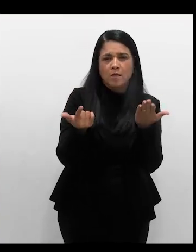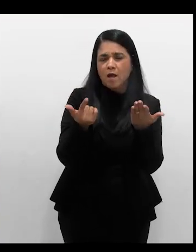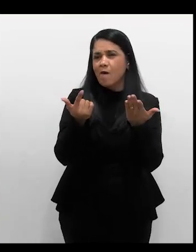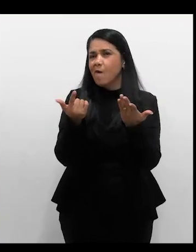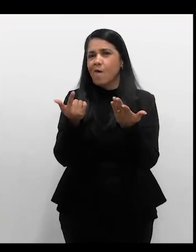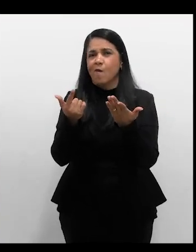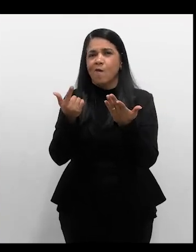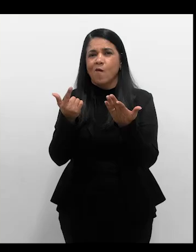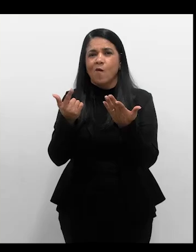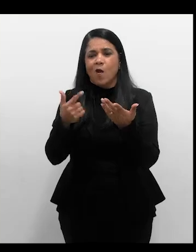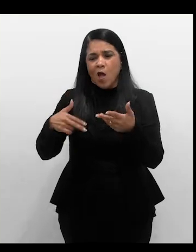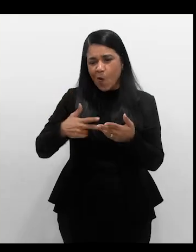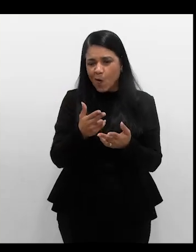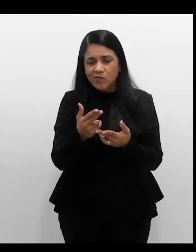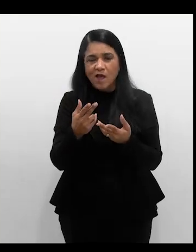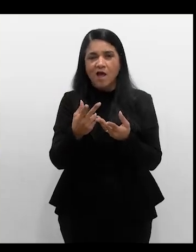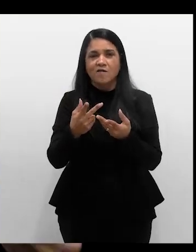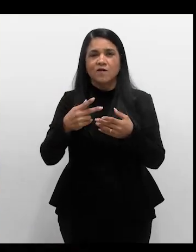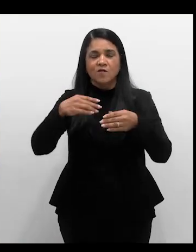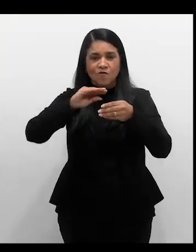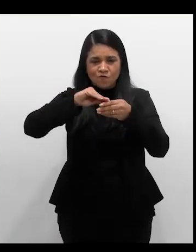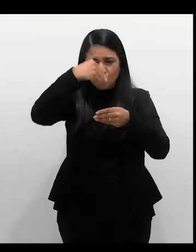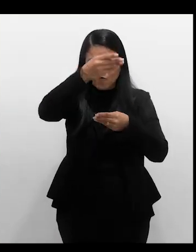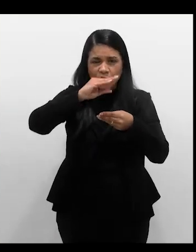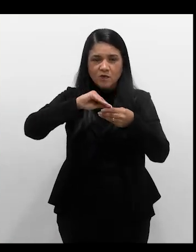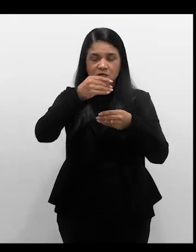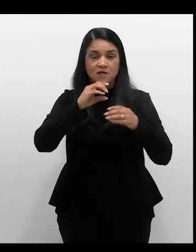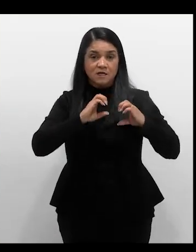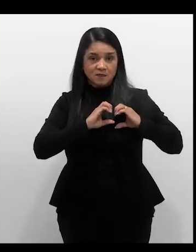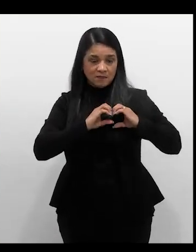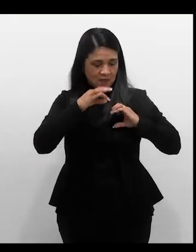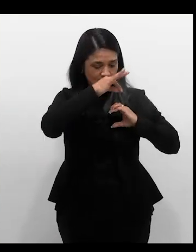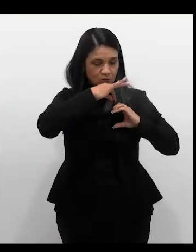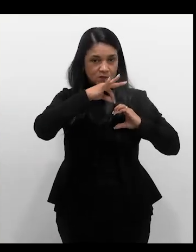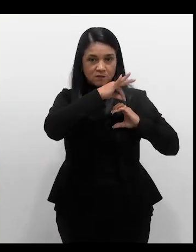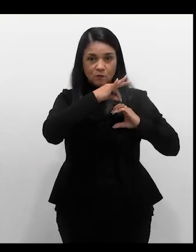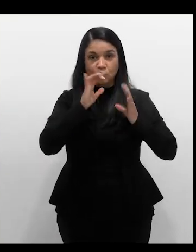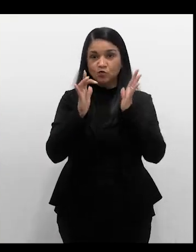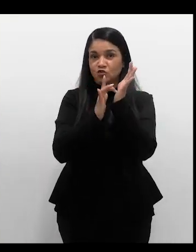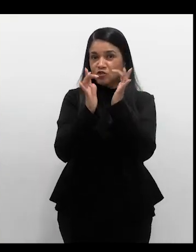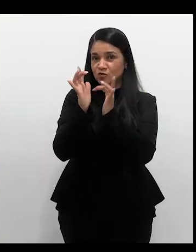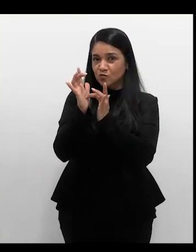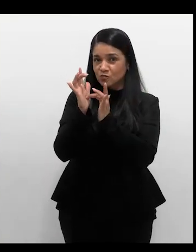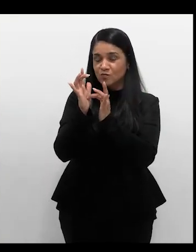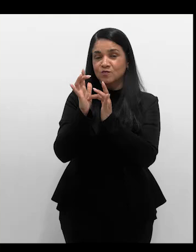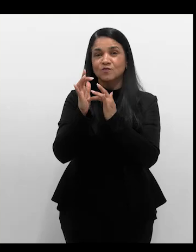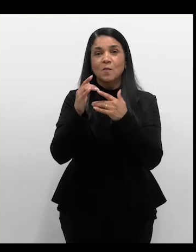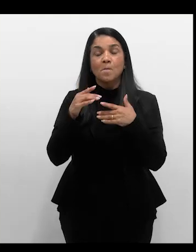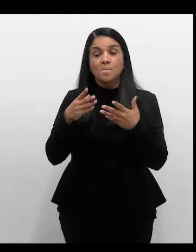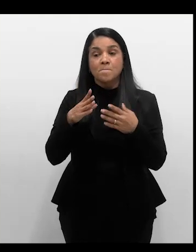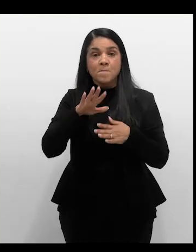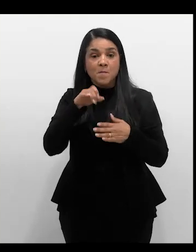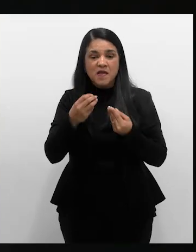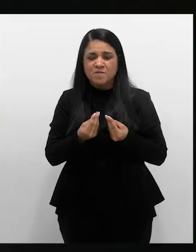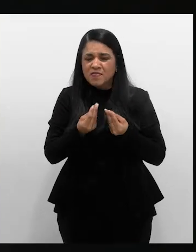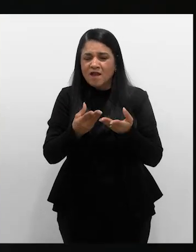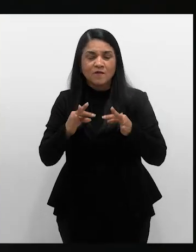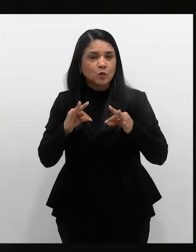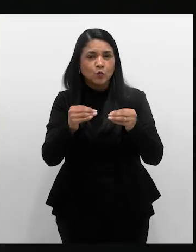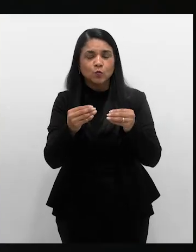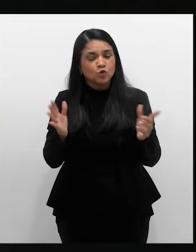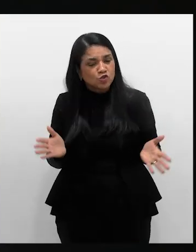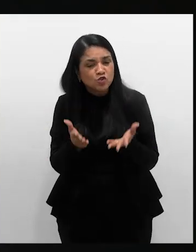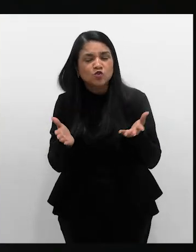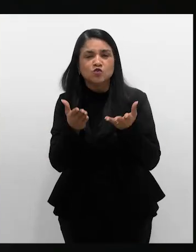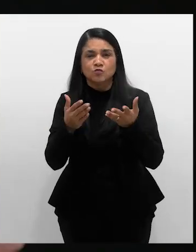de todos os dias, recortava jornal, folhinha do Sagrado Coração de Jesus, ela lia tudo. E estimulava